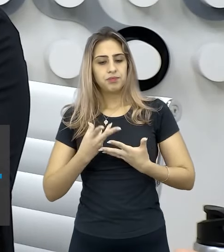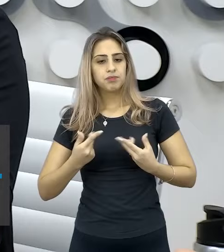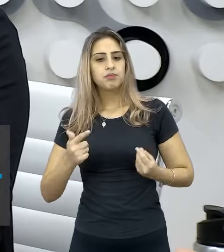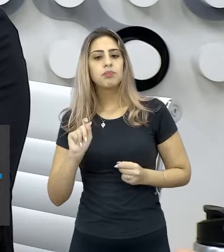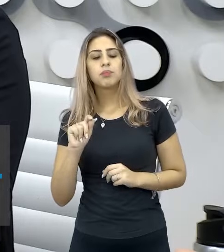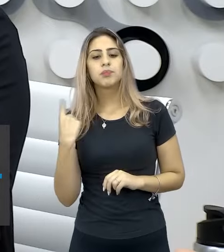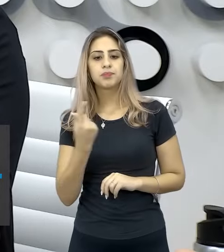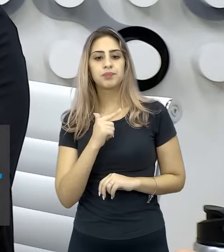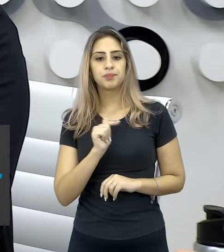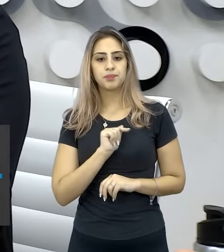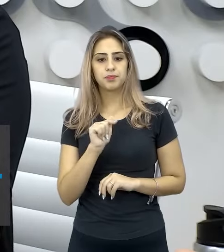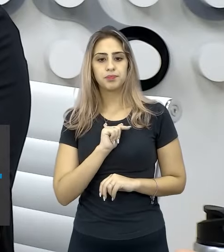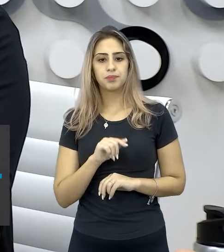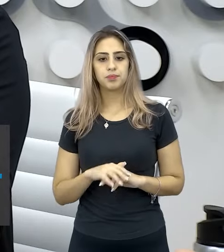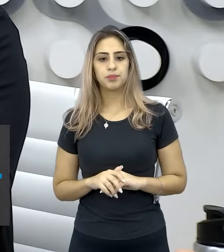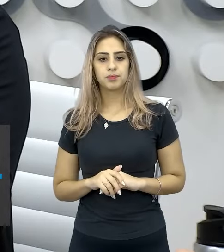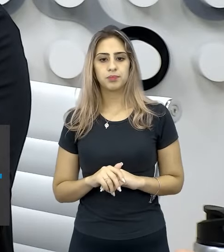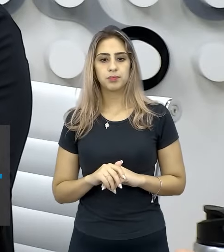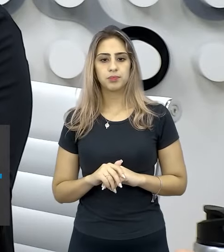ter essa